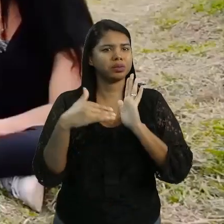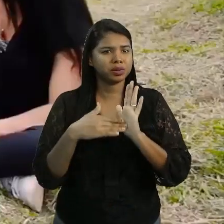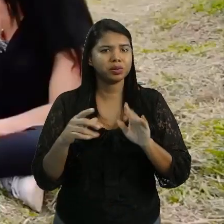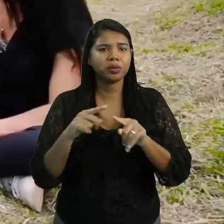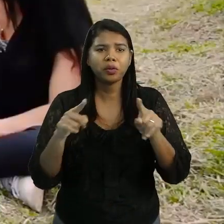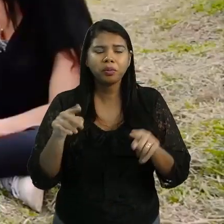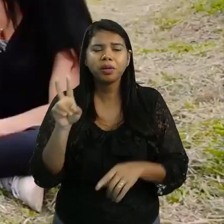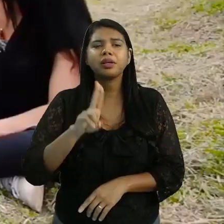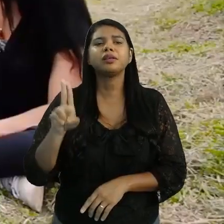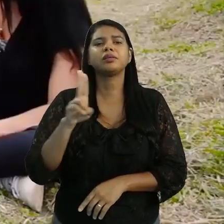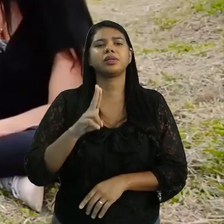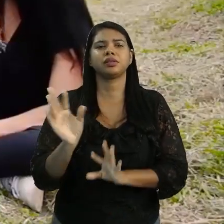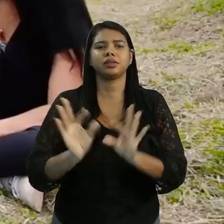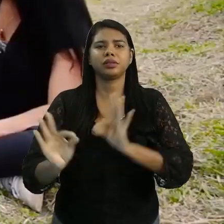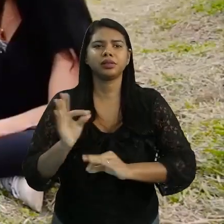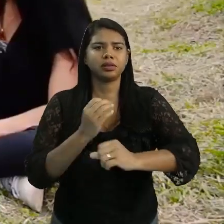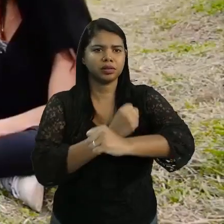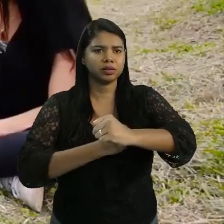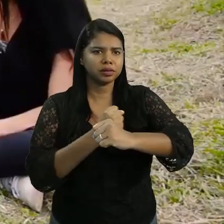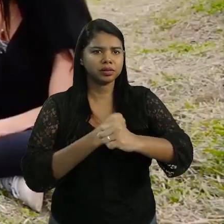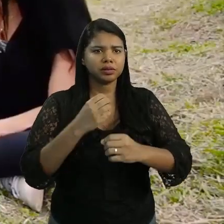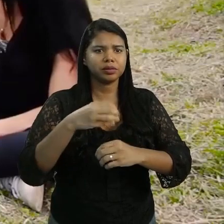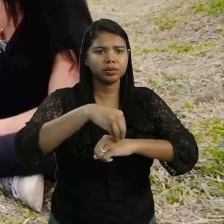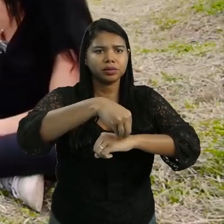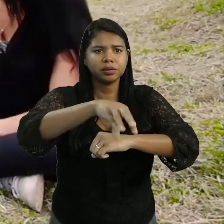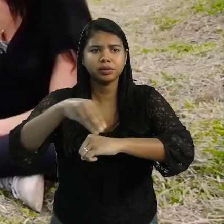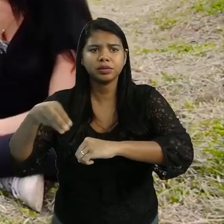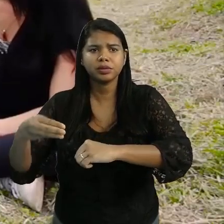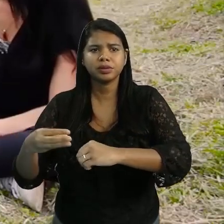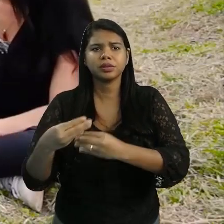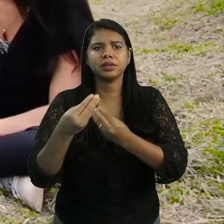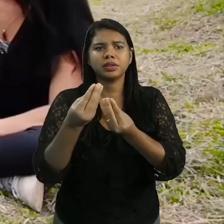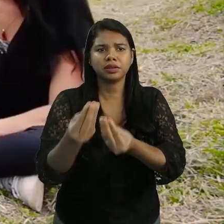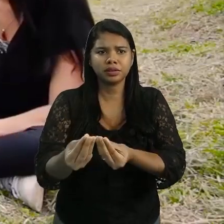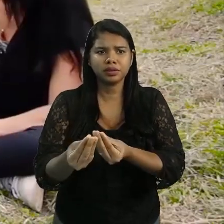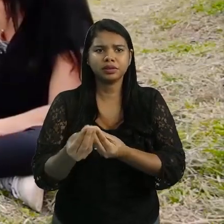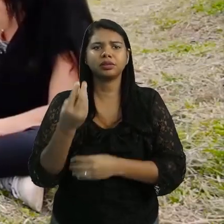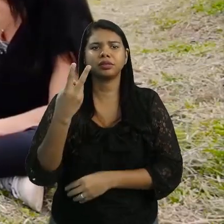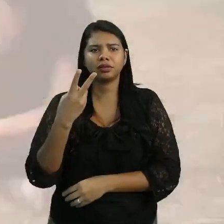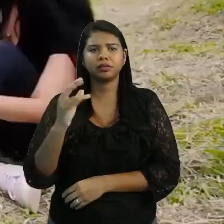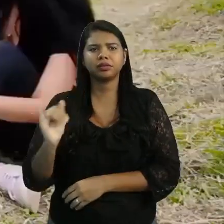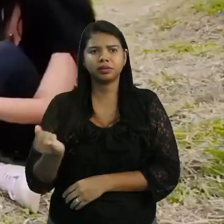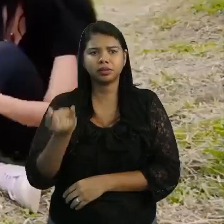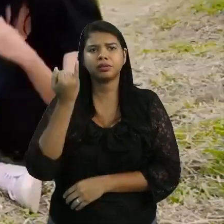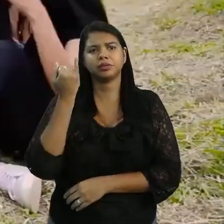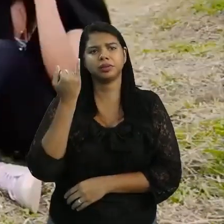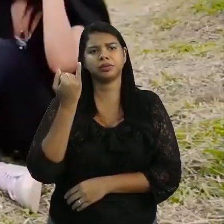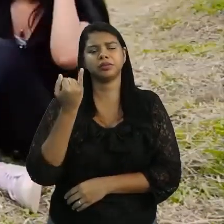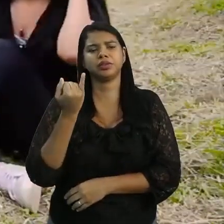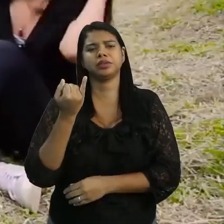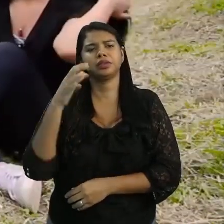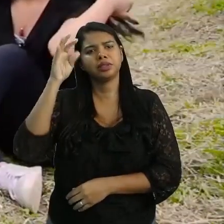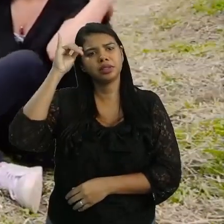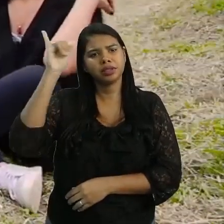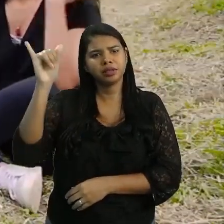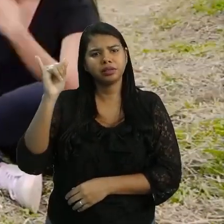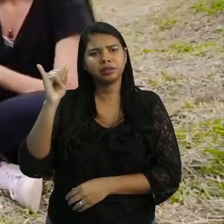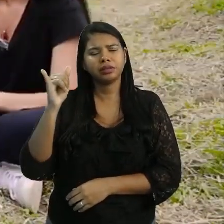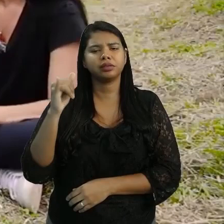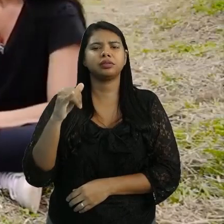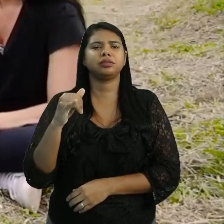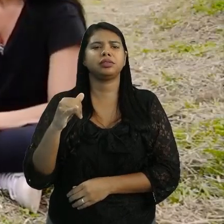cozinha mesmo, reinventa. A gente também tem um projeto chamado Alimentos para a Vida, que é uma maneira que a gente leva o alimento para pessoas que moram